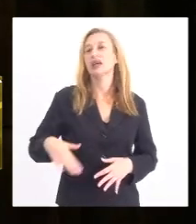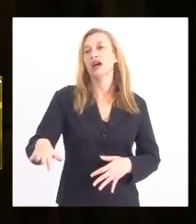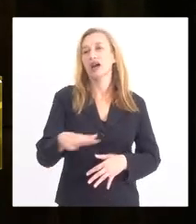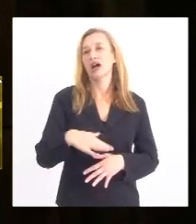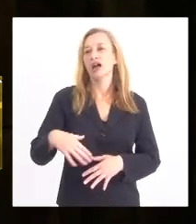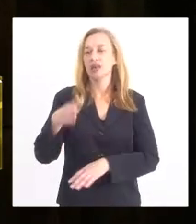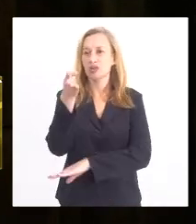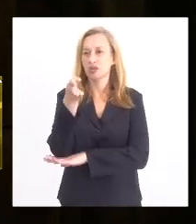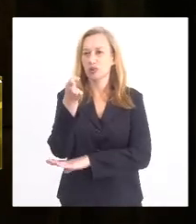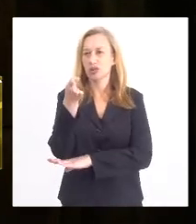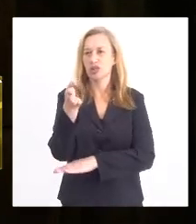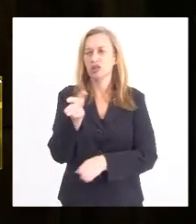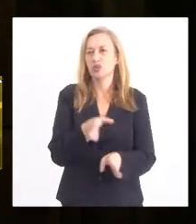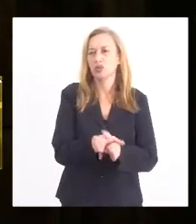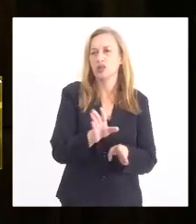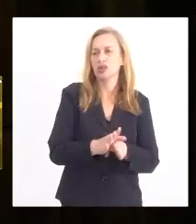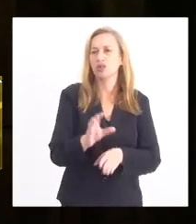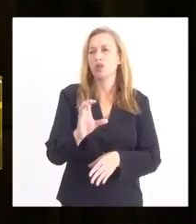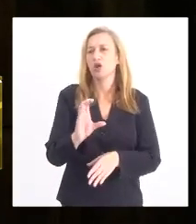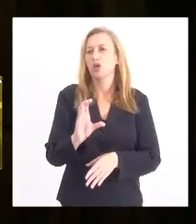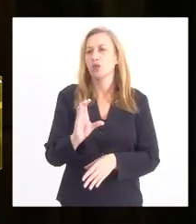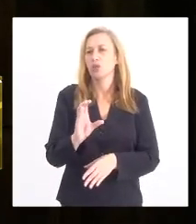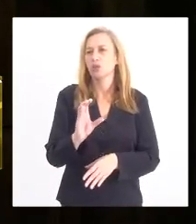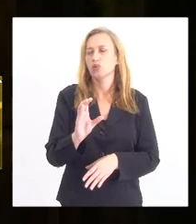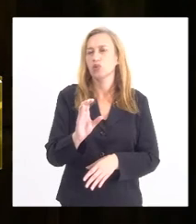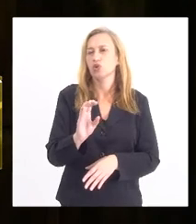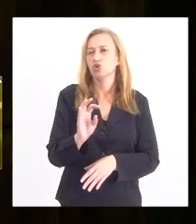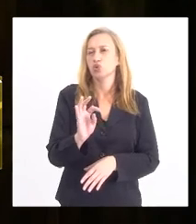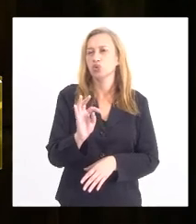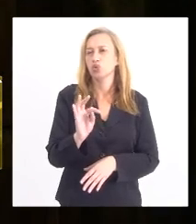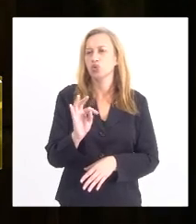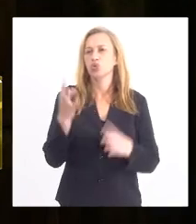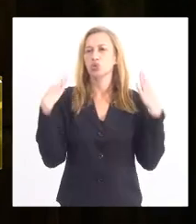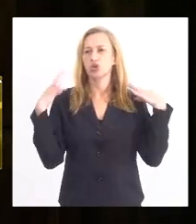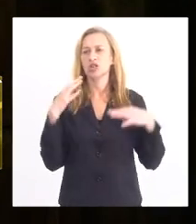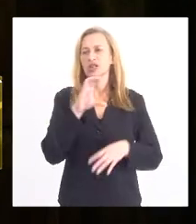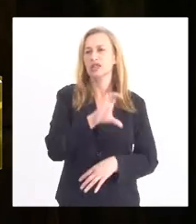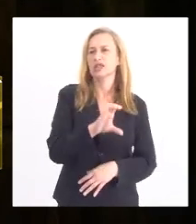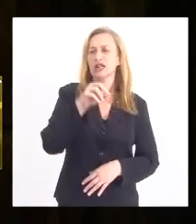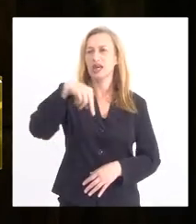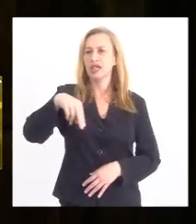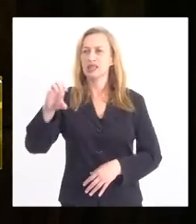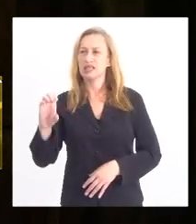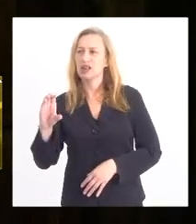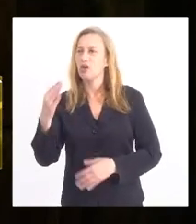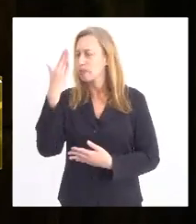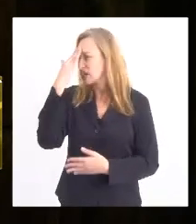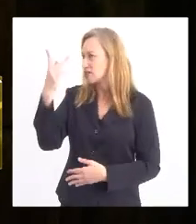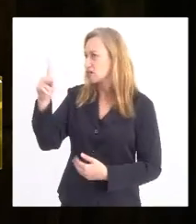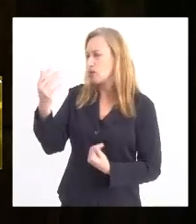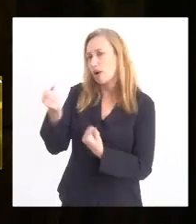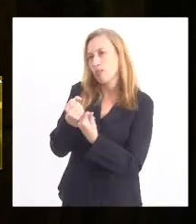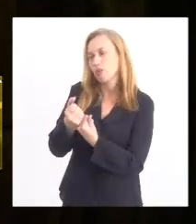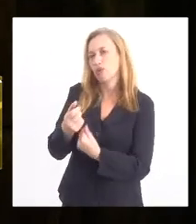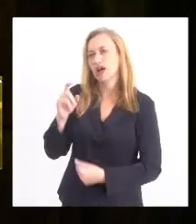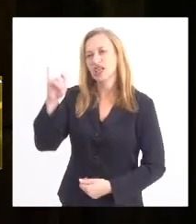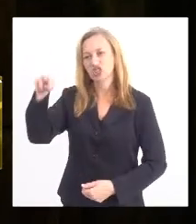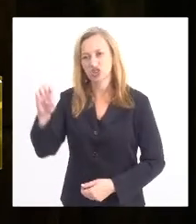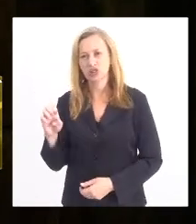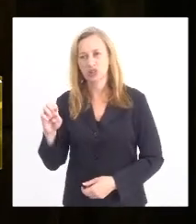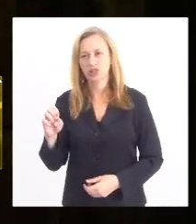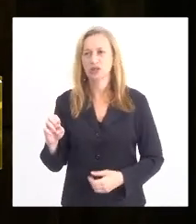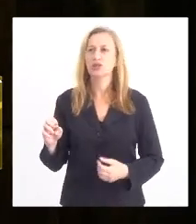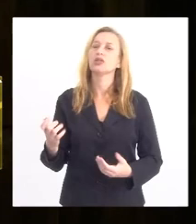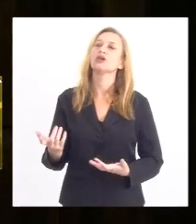e o conselho de turismo da CNC E obrigado pelo seu apoio sempre Alexandre Conte conosco